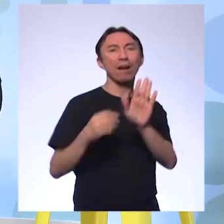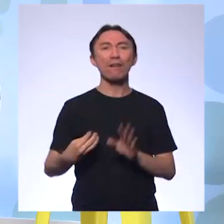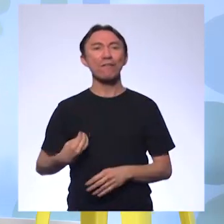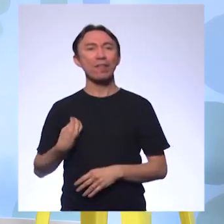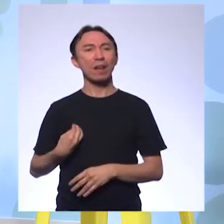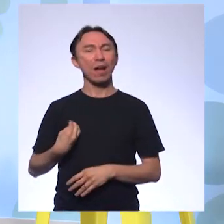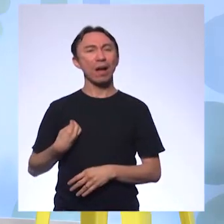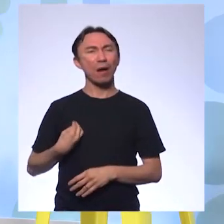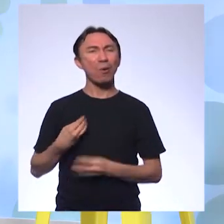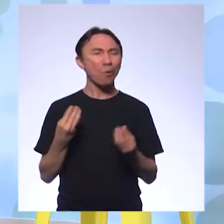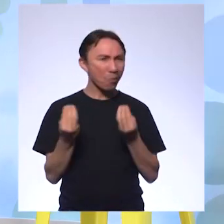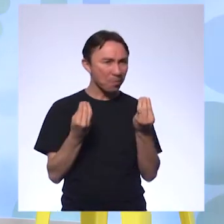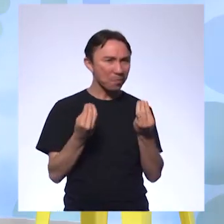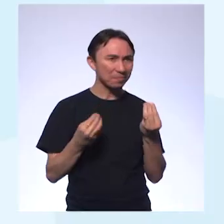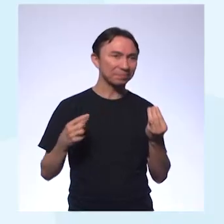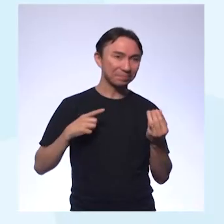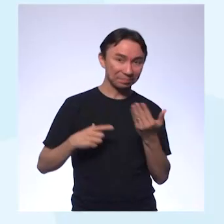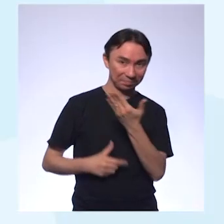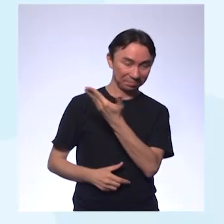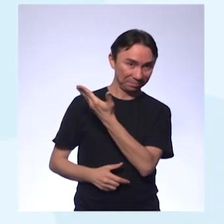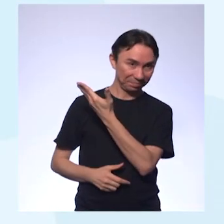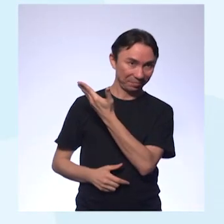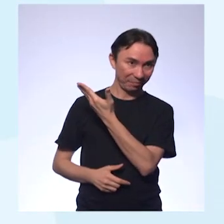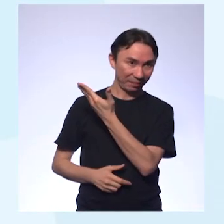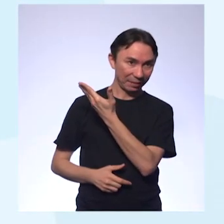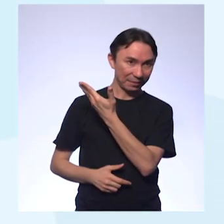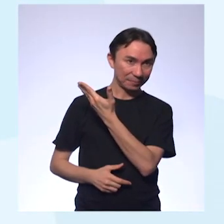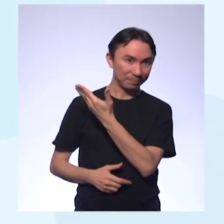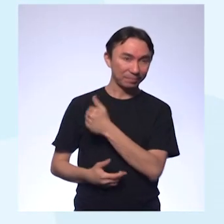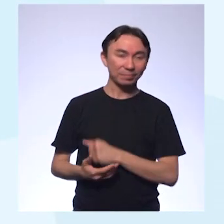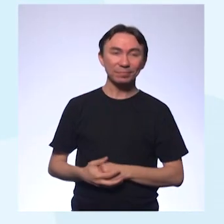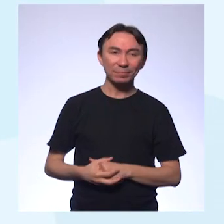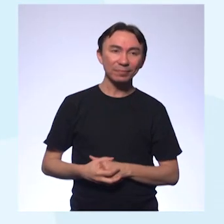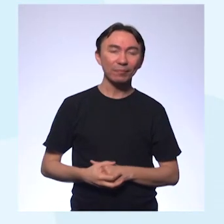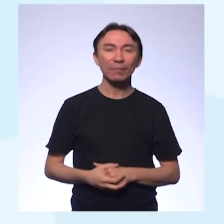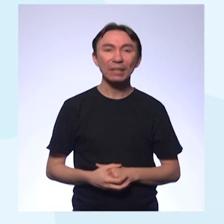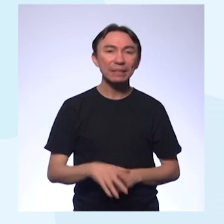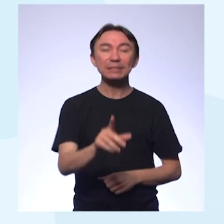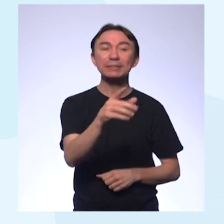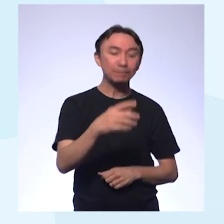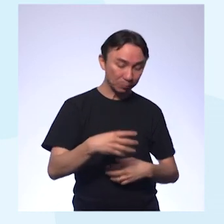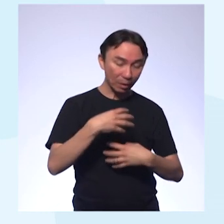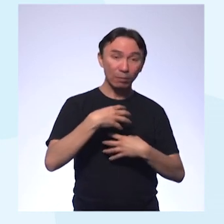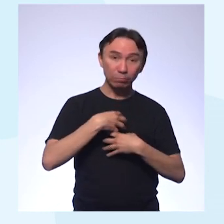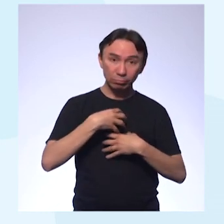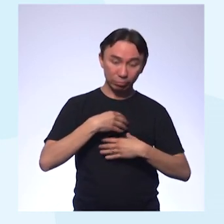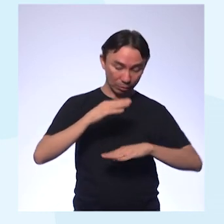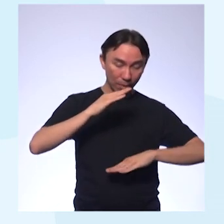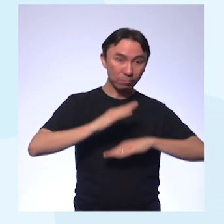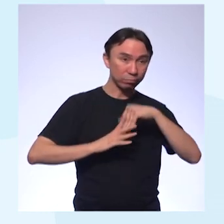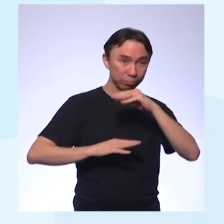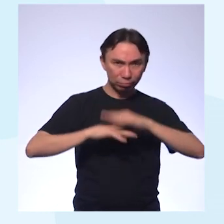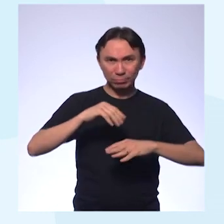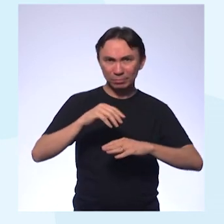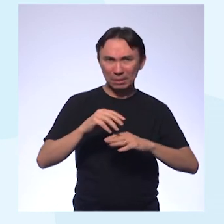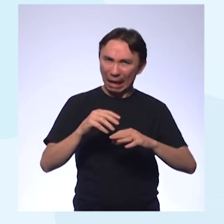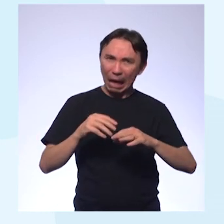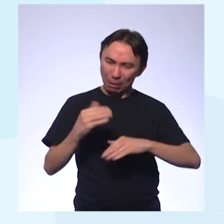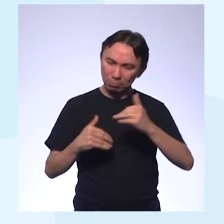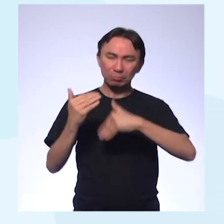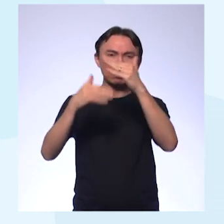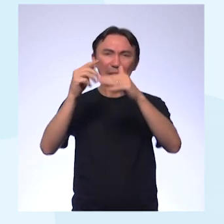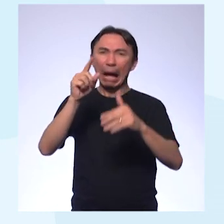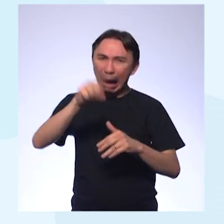por favor, diz lá, se o desenvolvimento de competências socioemocionais fosse um jogo,